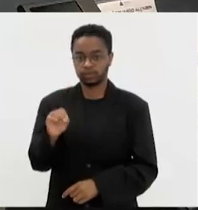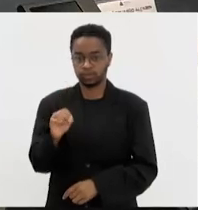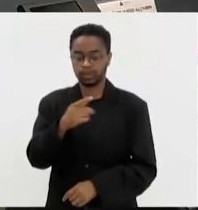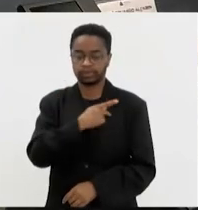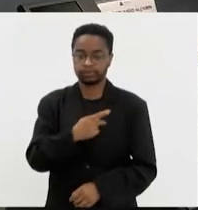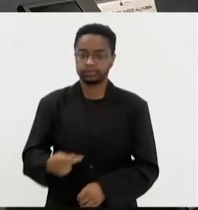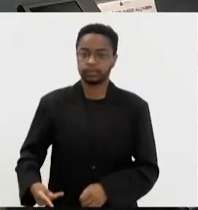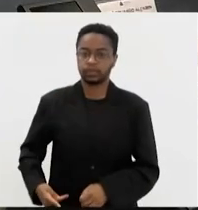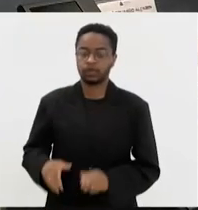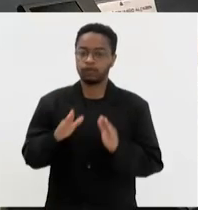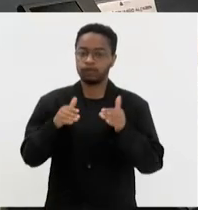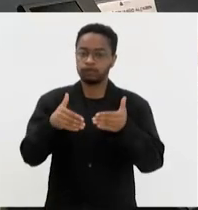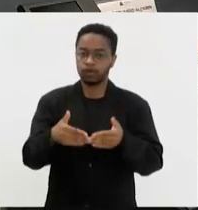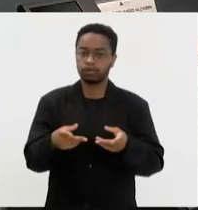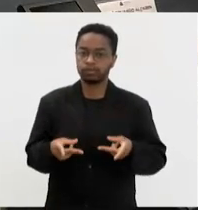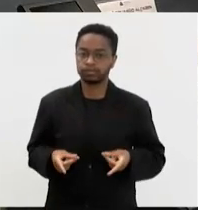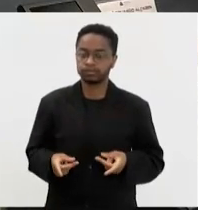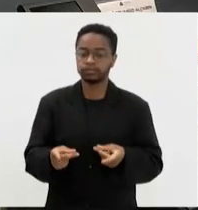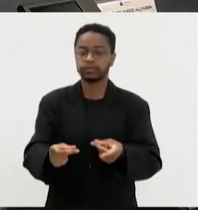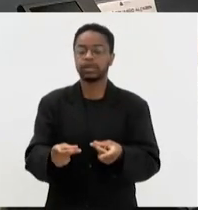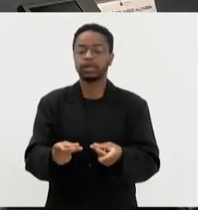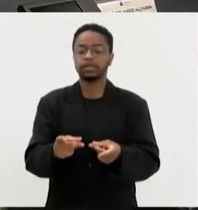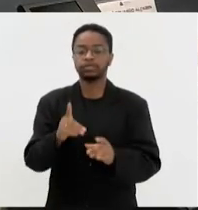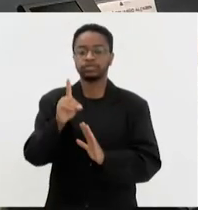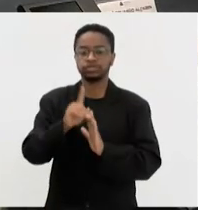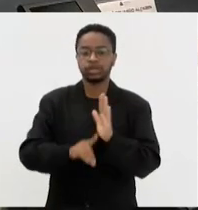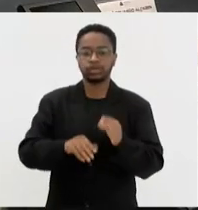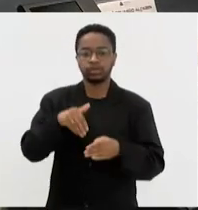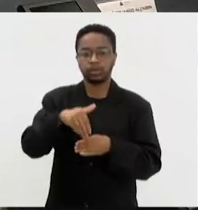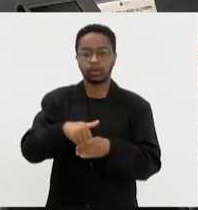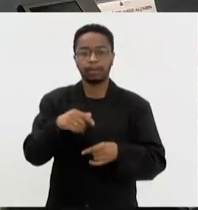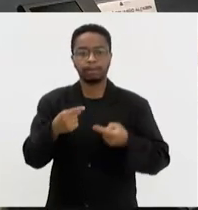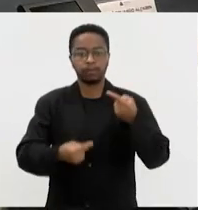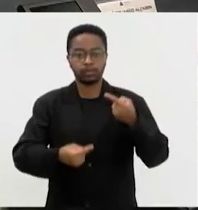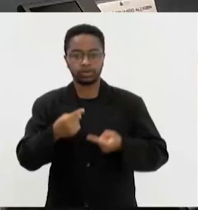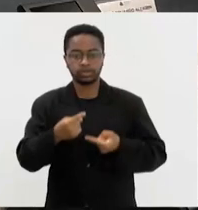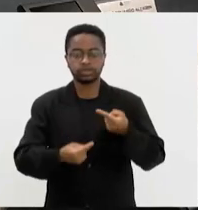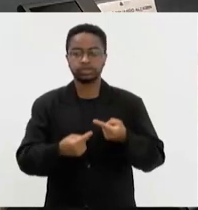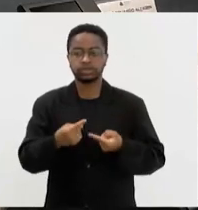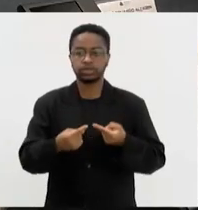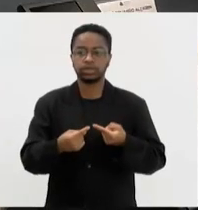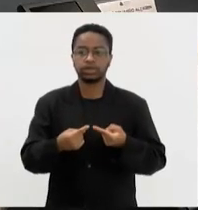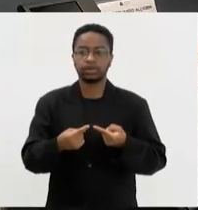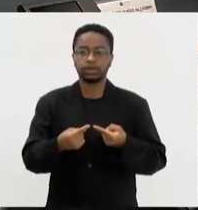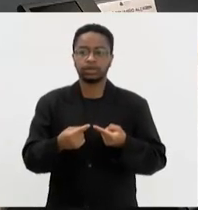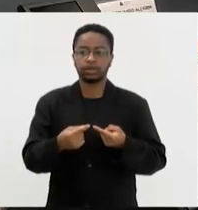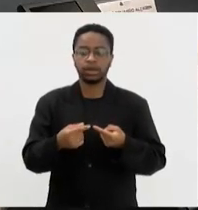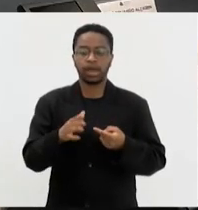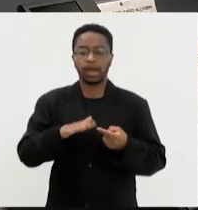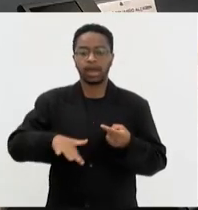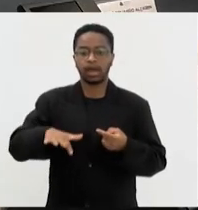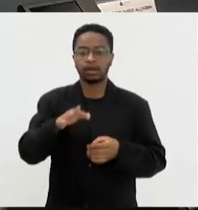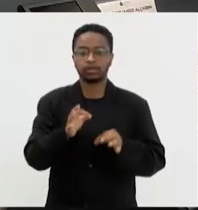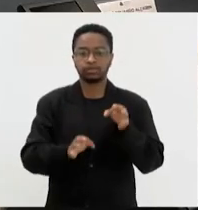presidente do fórum permanente de Direito Eleitoral e político da escola da magistratura do Rio de Janeiro eh Boa tarde a